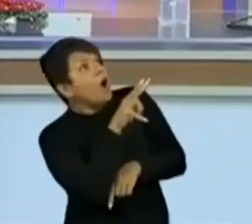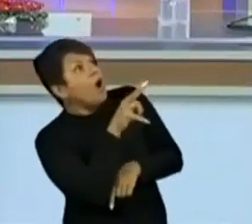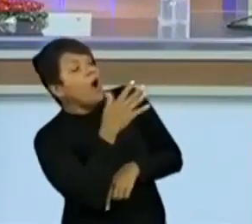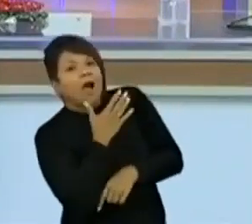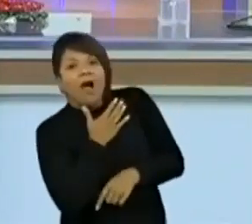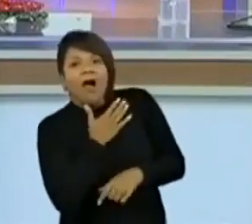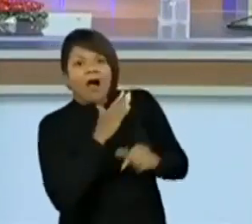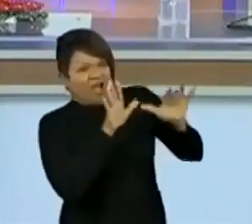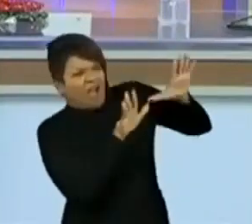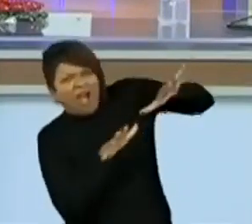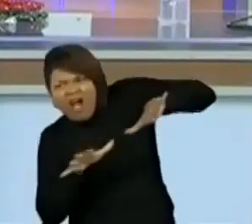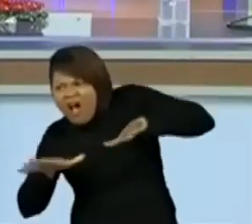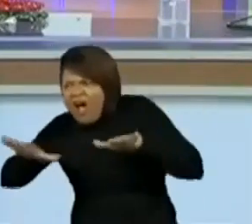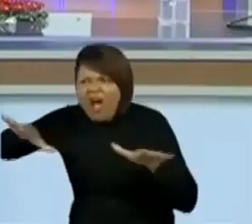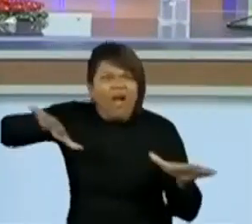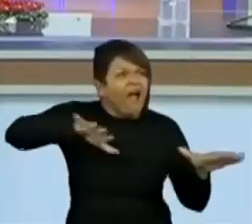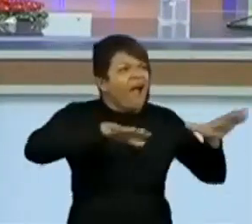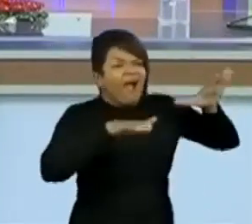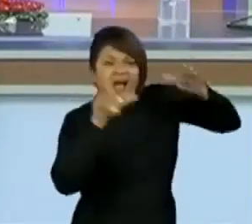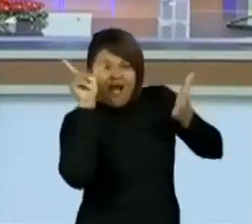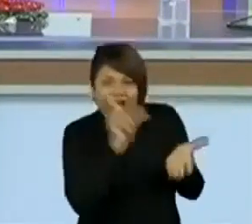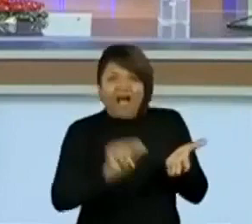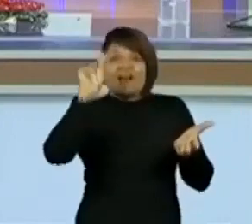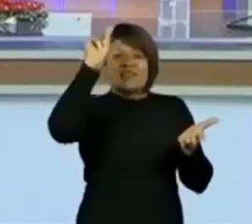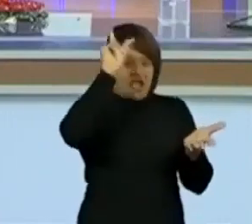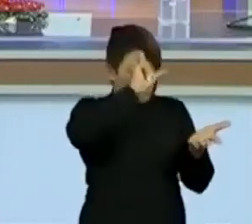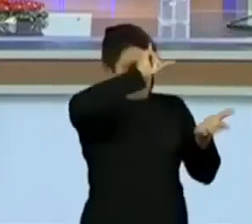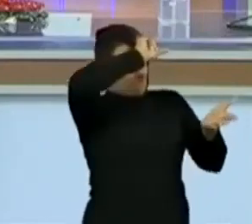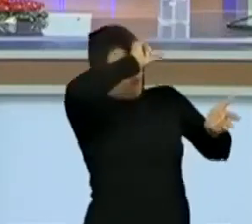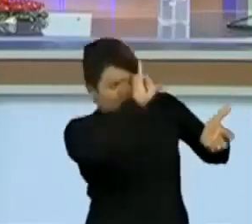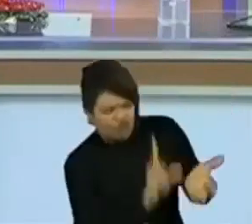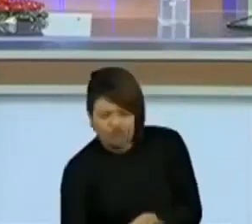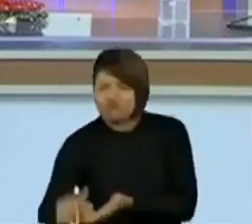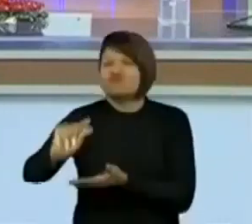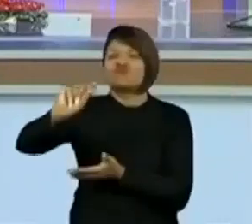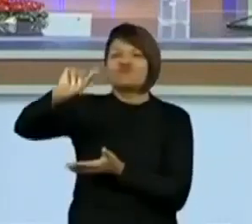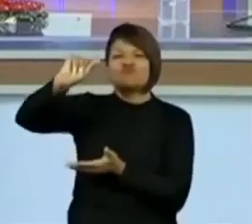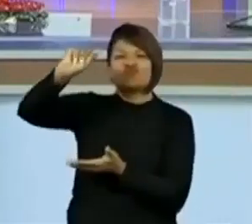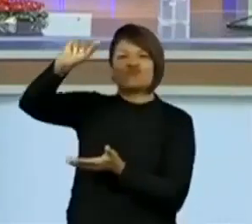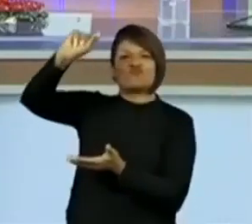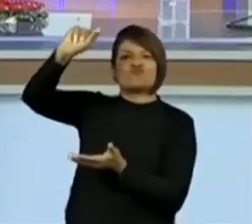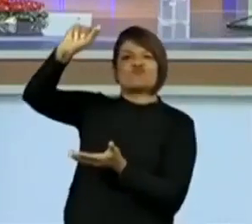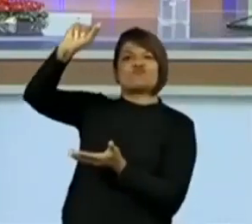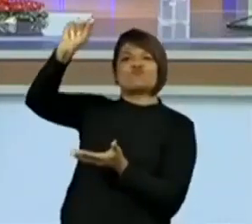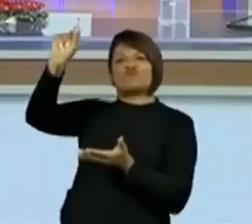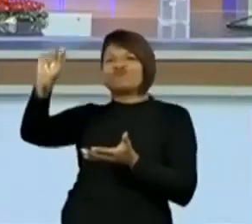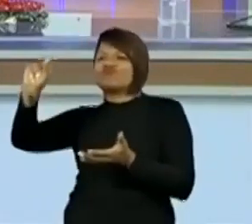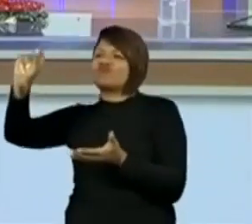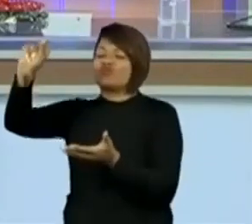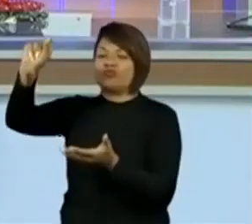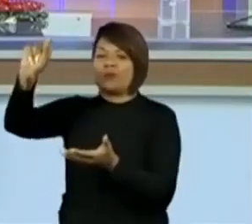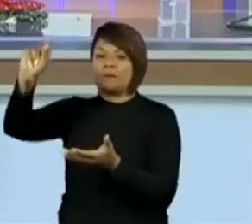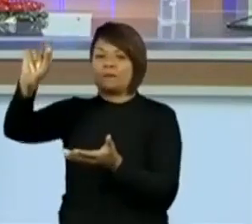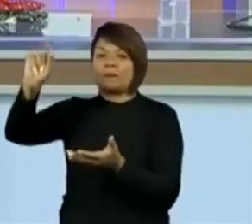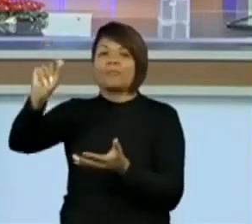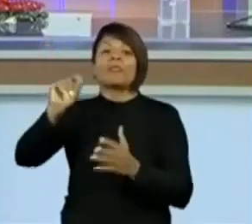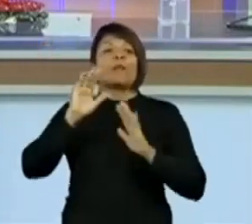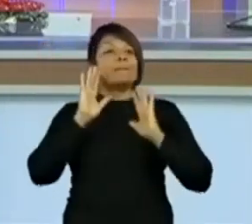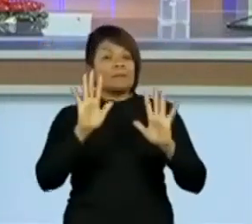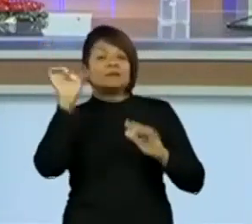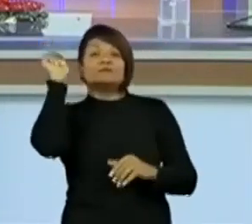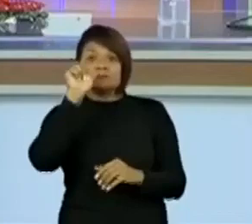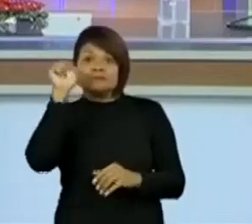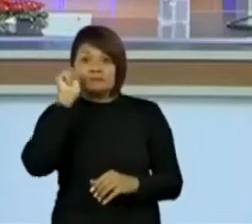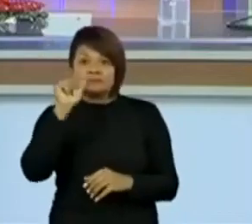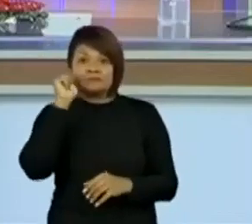águia. Vinha vindo e abocanhou um peixe nas águas. Porém, Mazanendaba